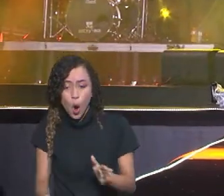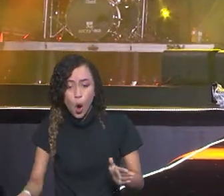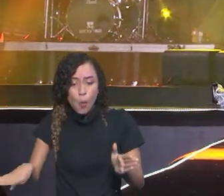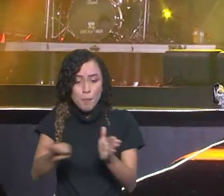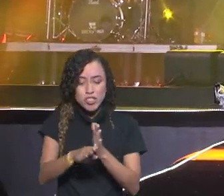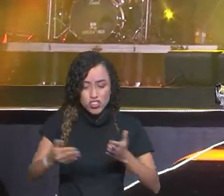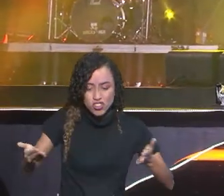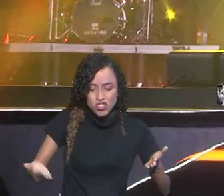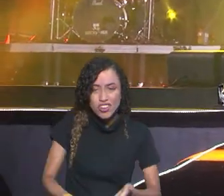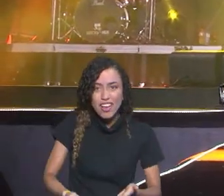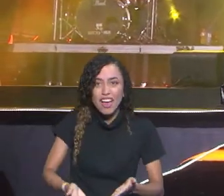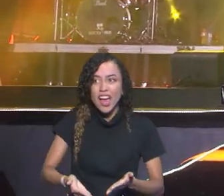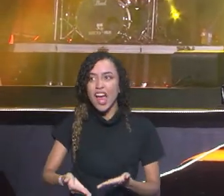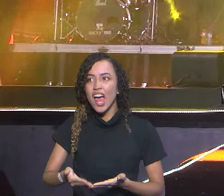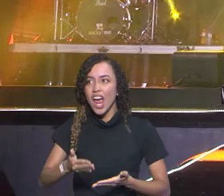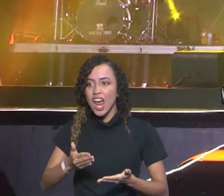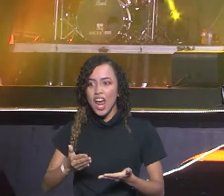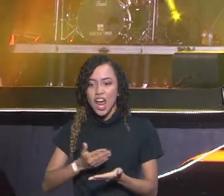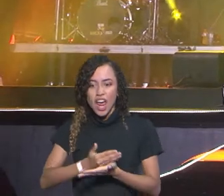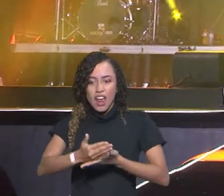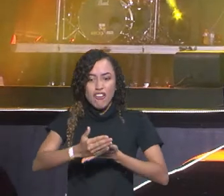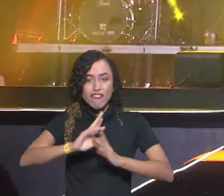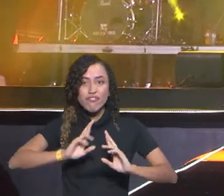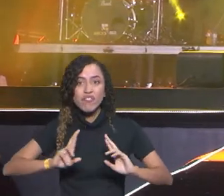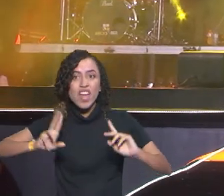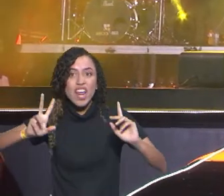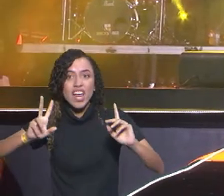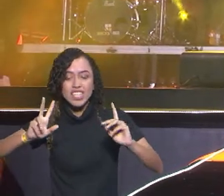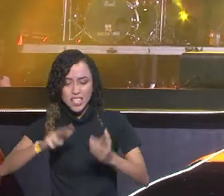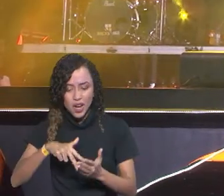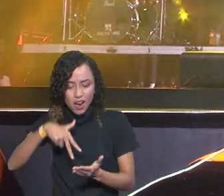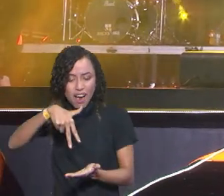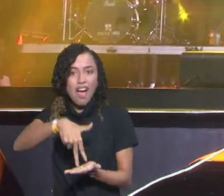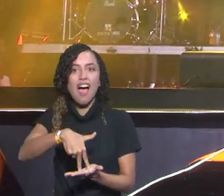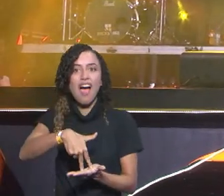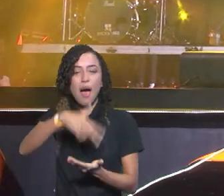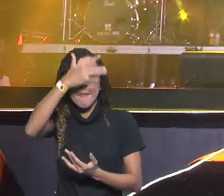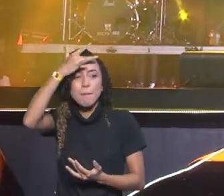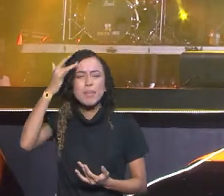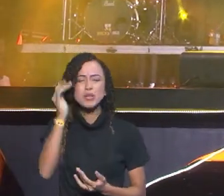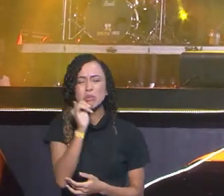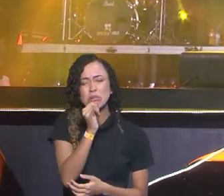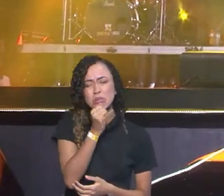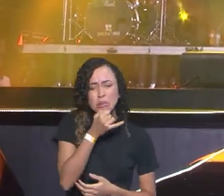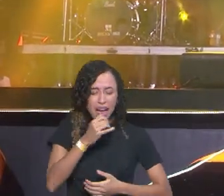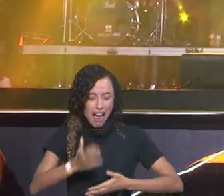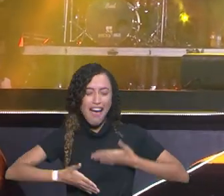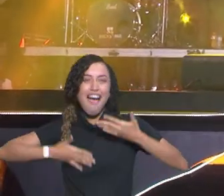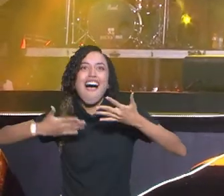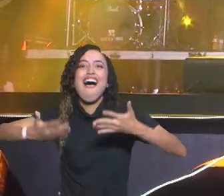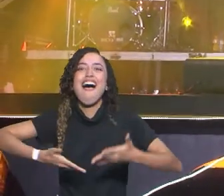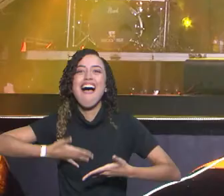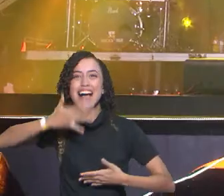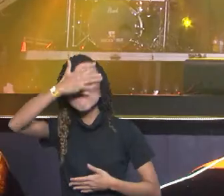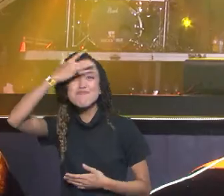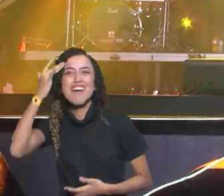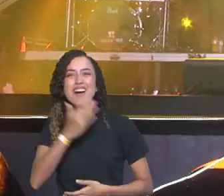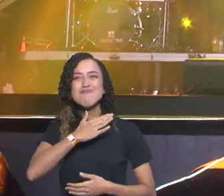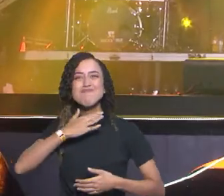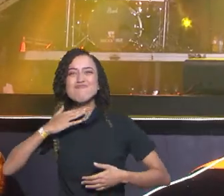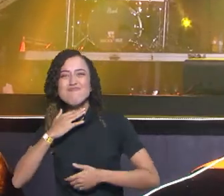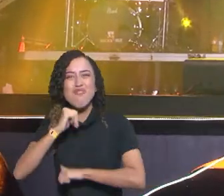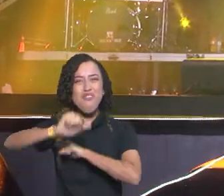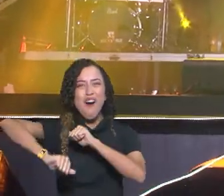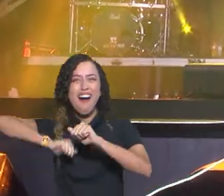desse povo e começa a durar firma os pés quem tá desanimado se anima quem tá morto ganha vida que